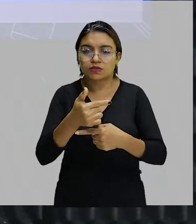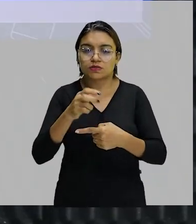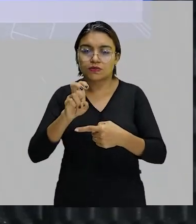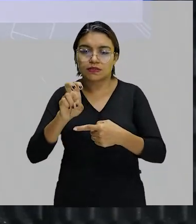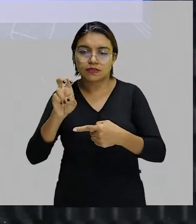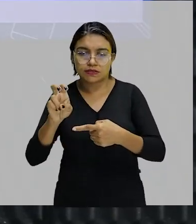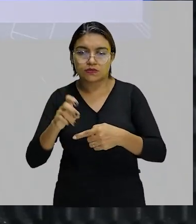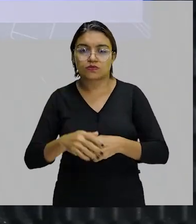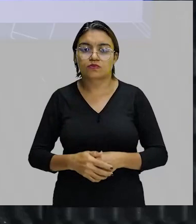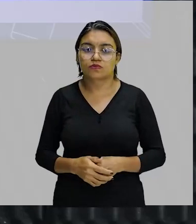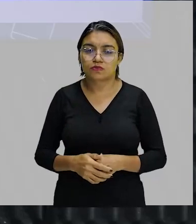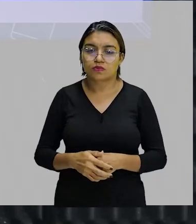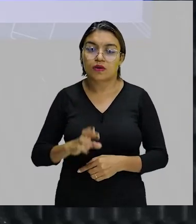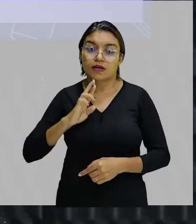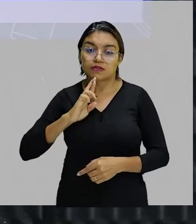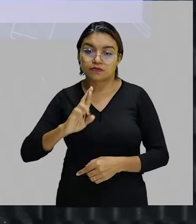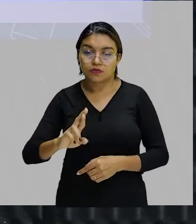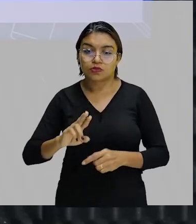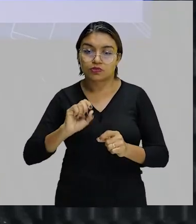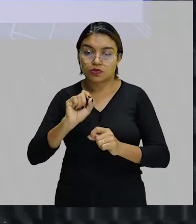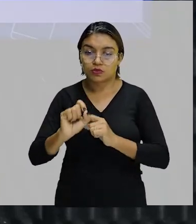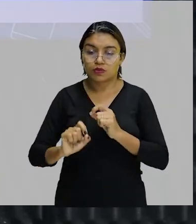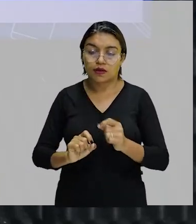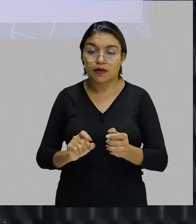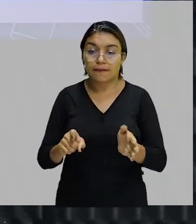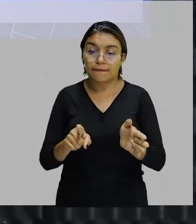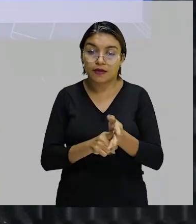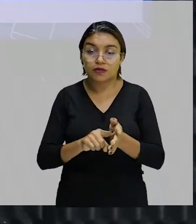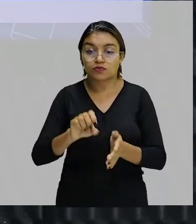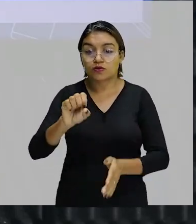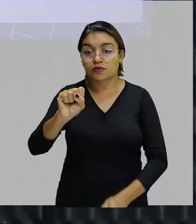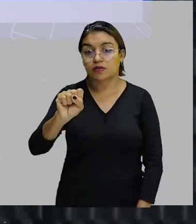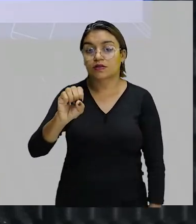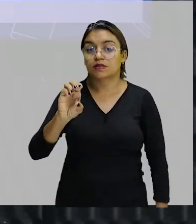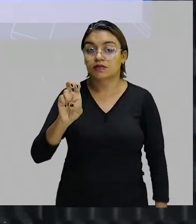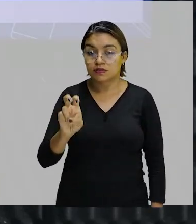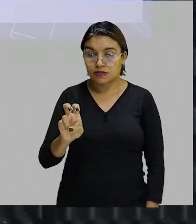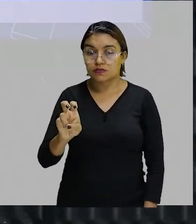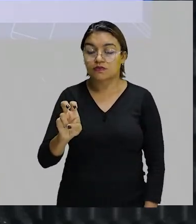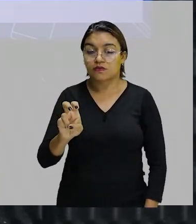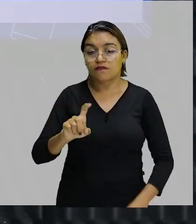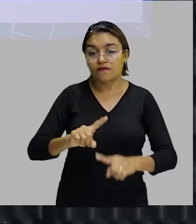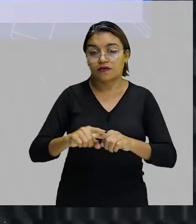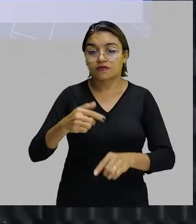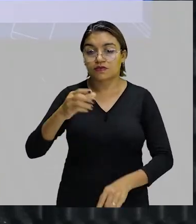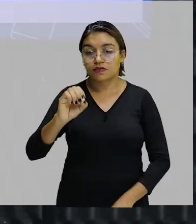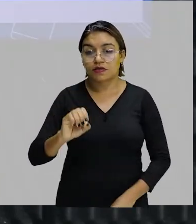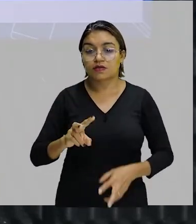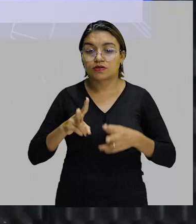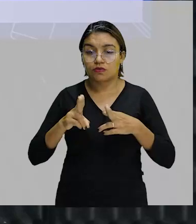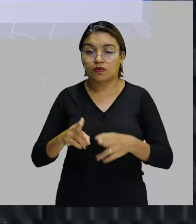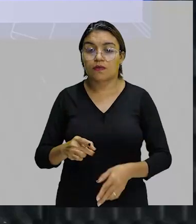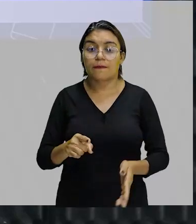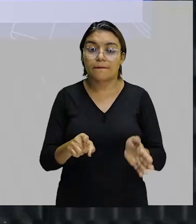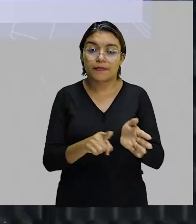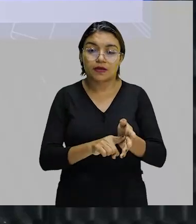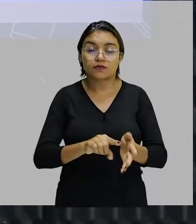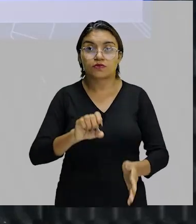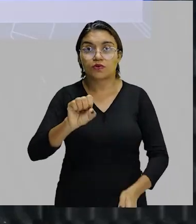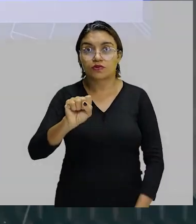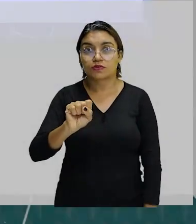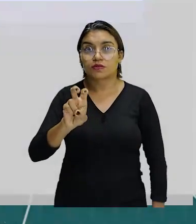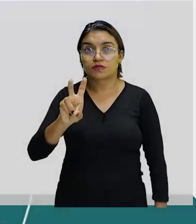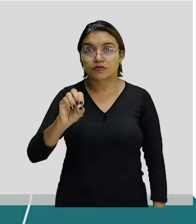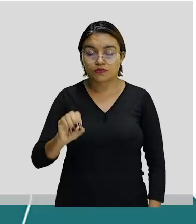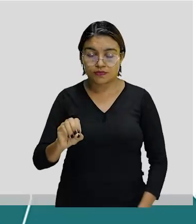O resultado dessa divisão deu menos 85 e menos 85 vezes 10 tem como resposta o